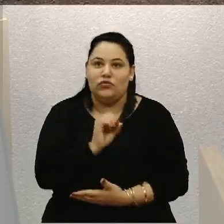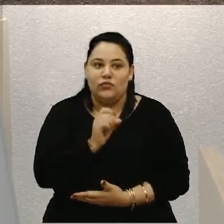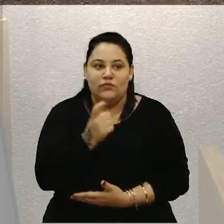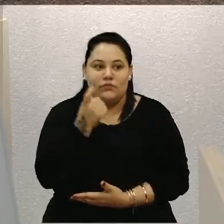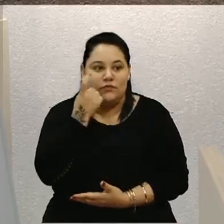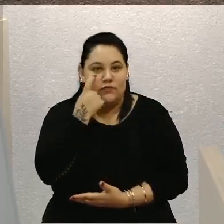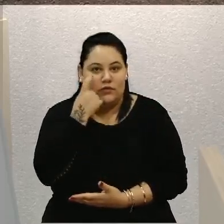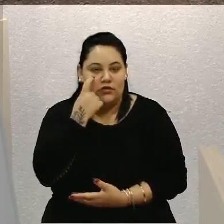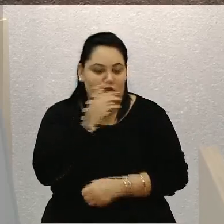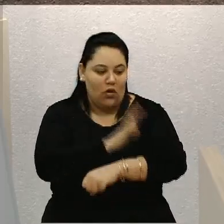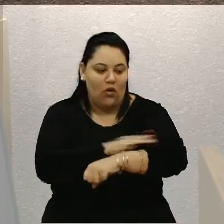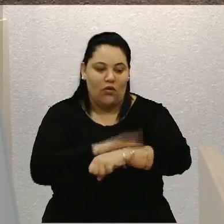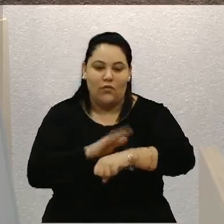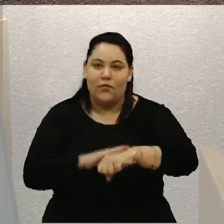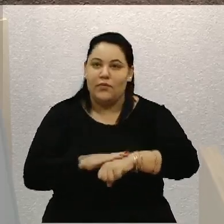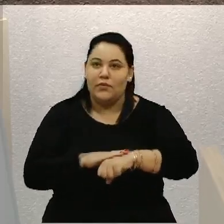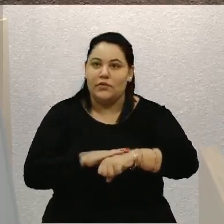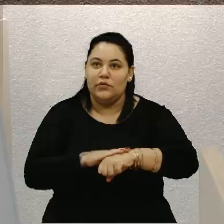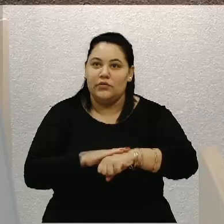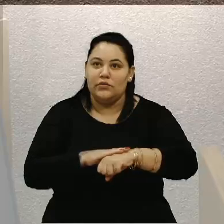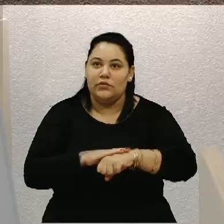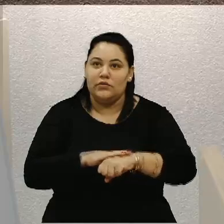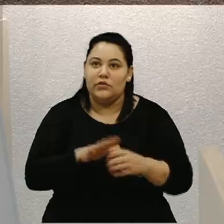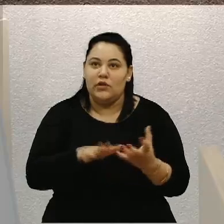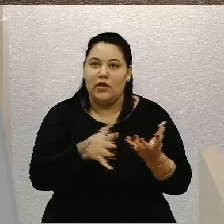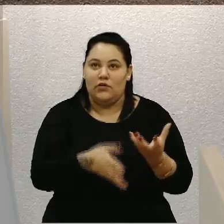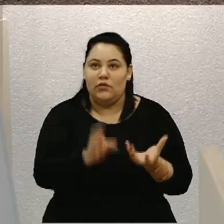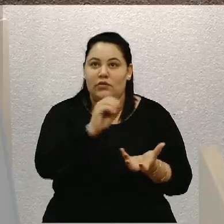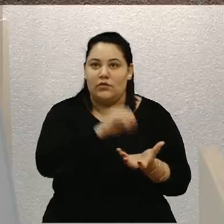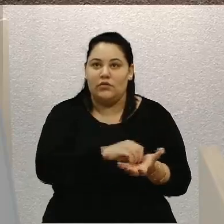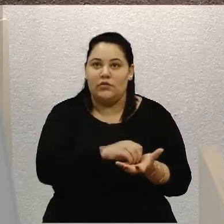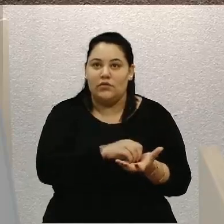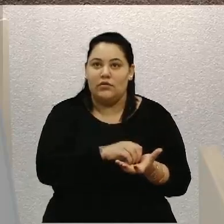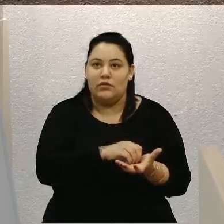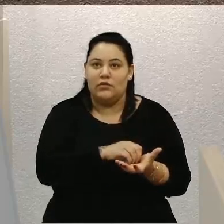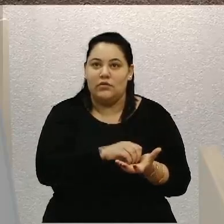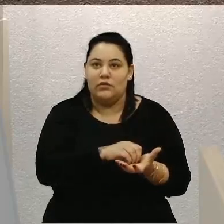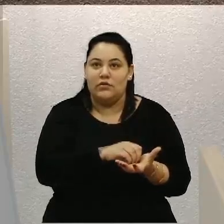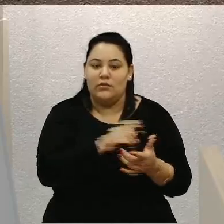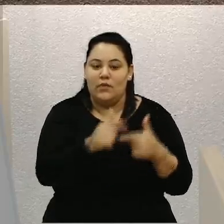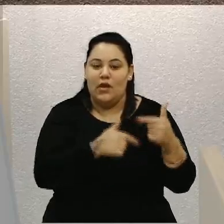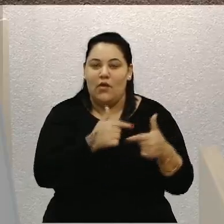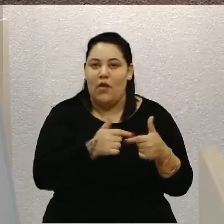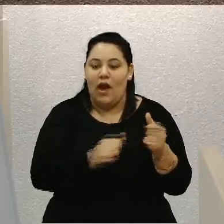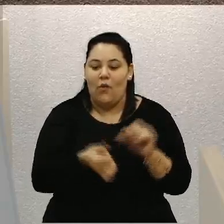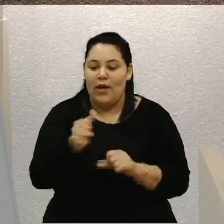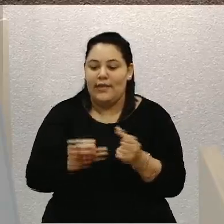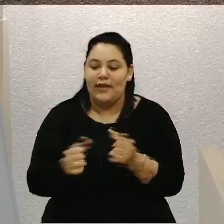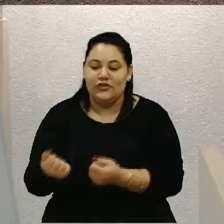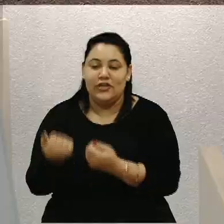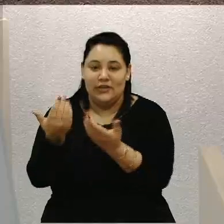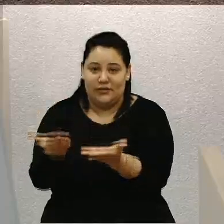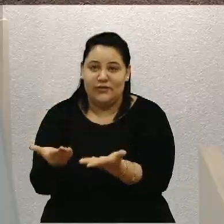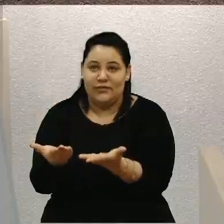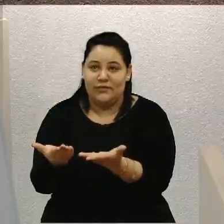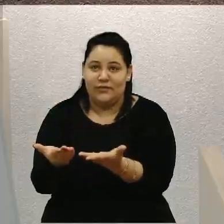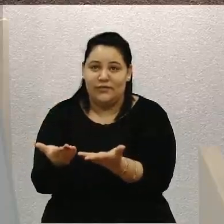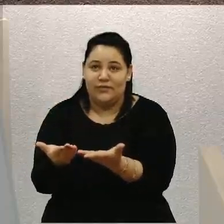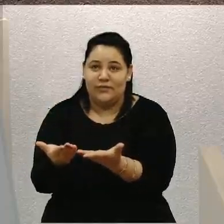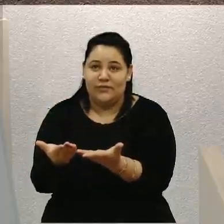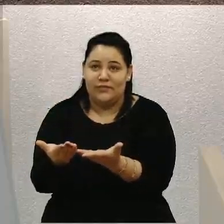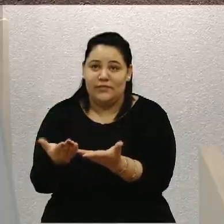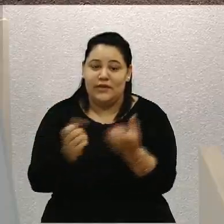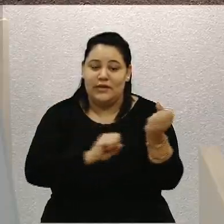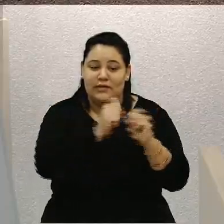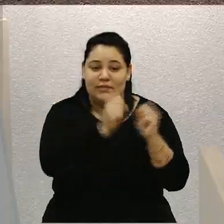que a Codeca assumiu, a qualidade que foi entregue para aquilo que as empresas que são licitadas por